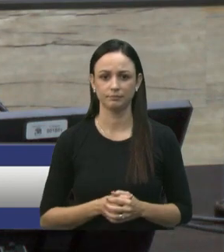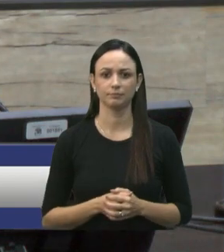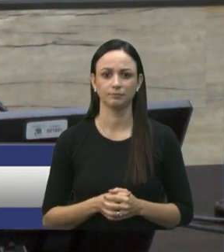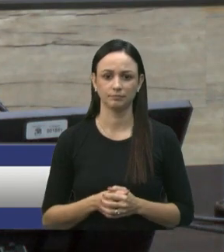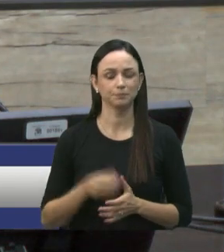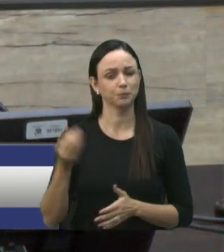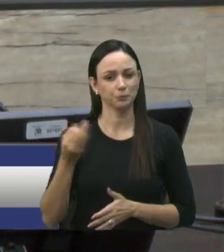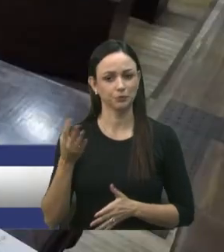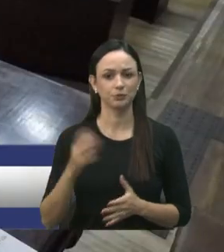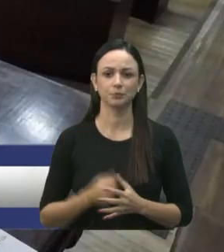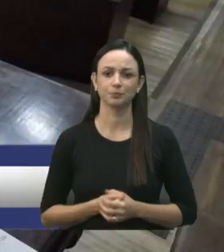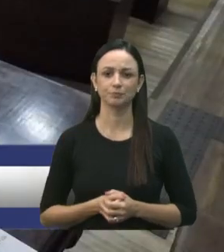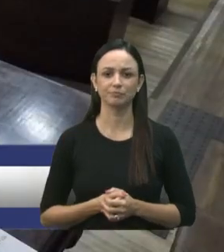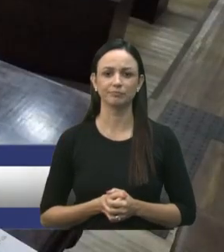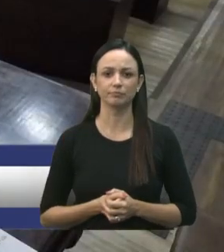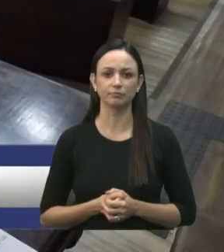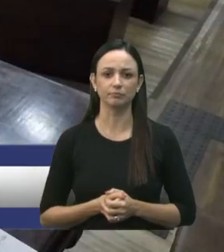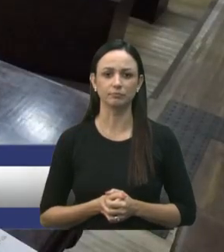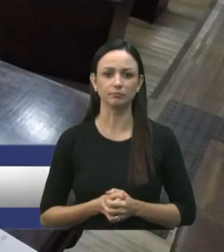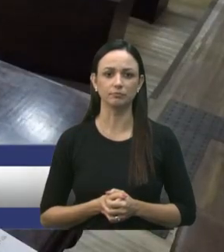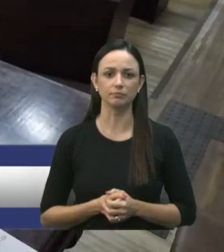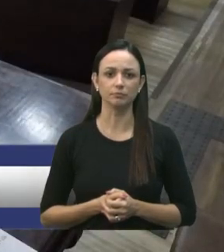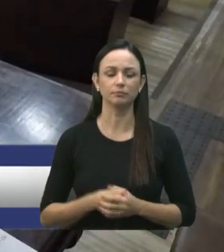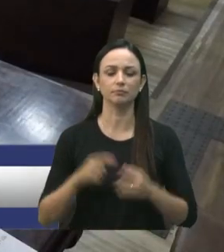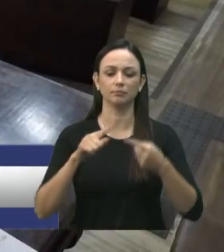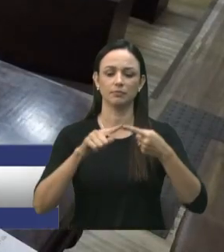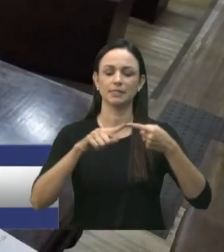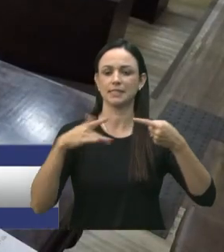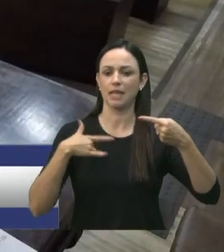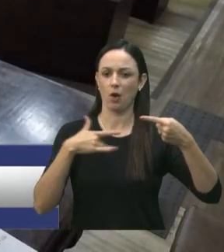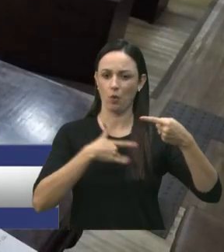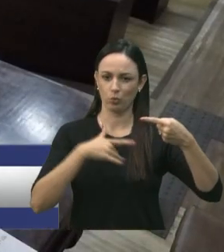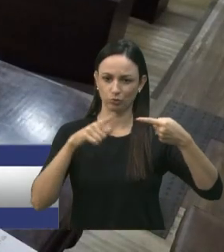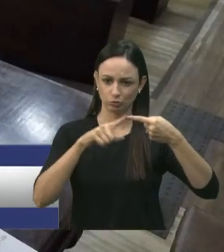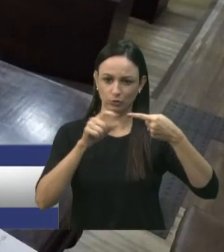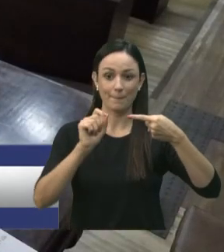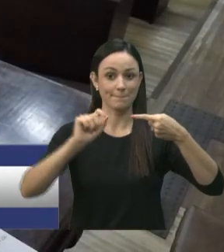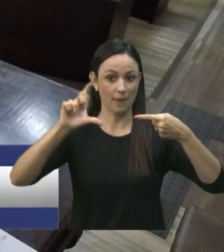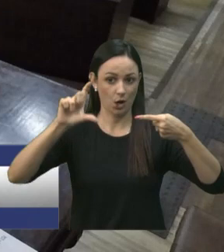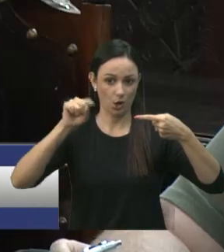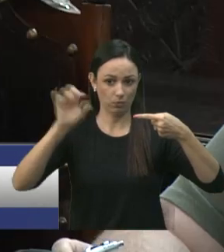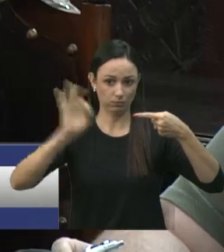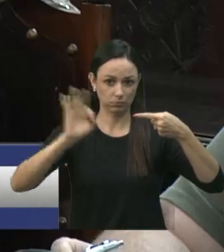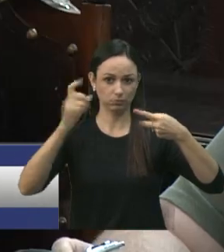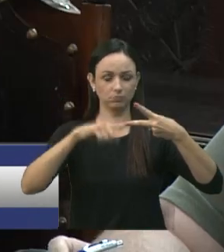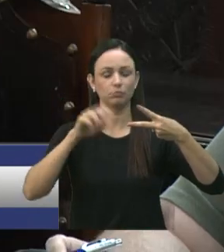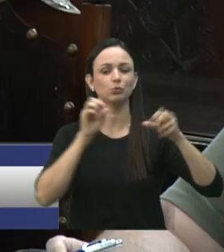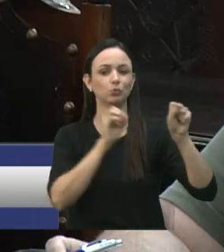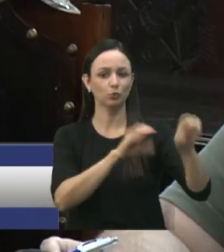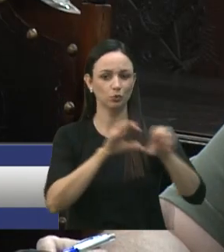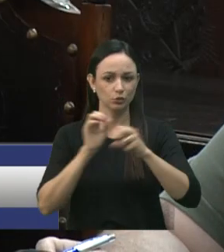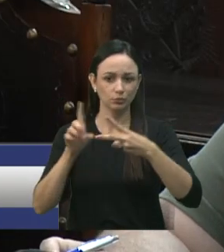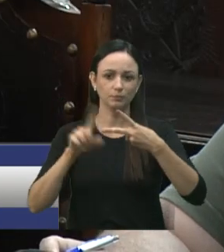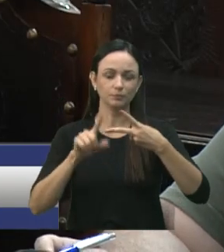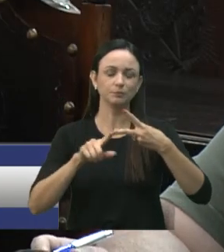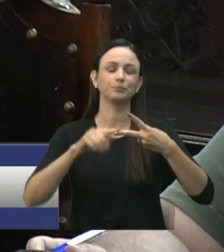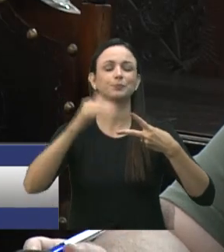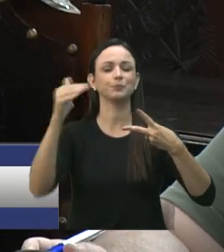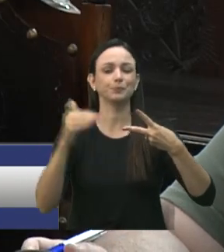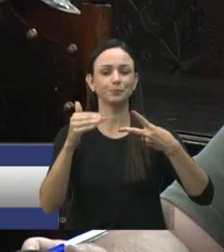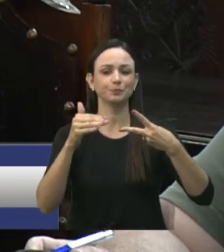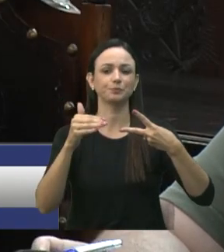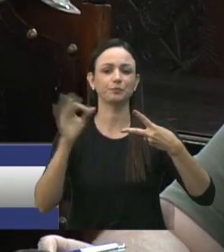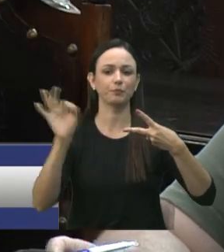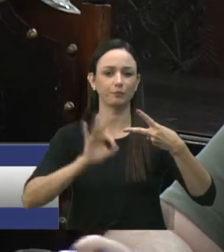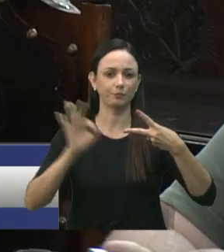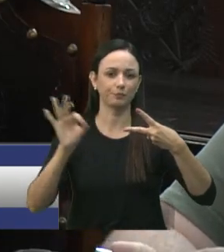Perfeito. Aí, de ordem decrescente, vem a Secretaria de Saúde com maior percentual, a de Educação com segundo maior percentual.